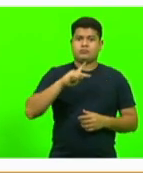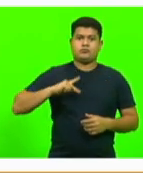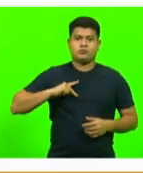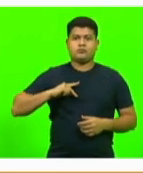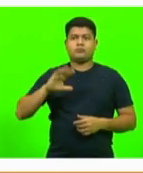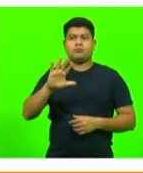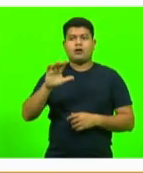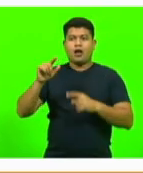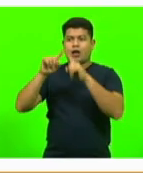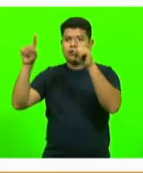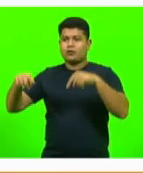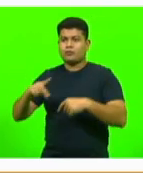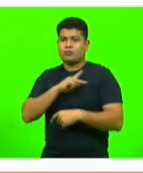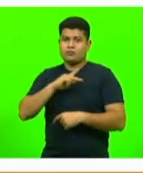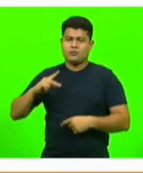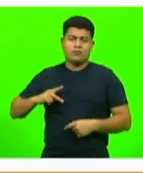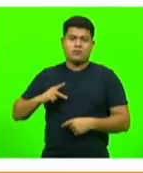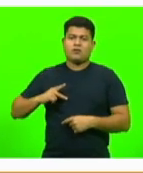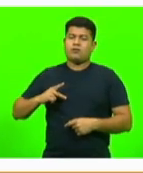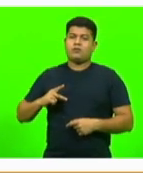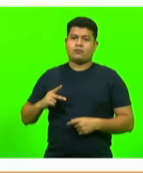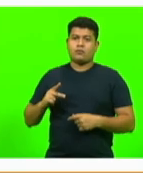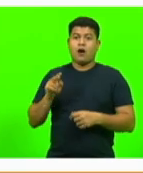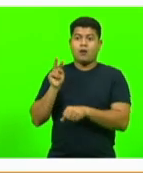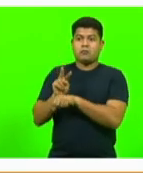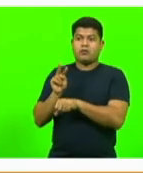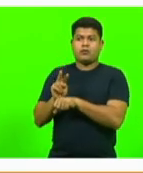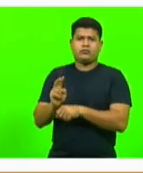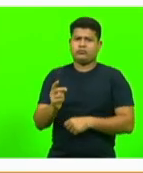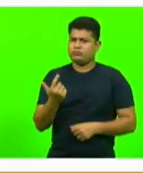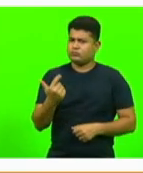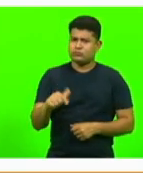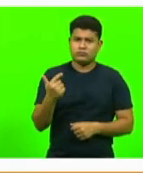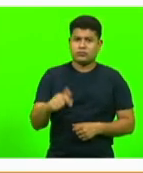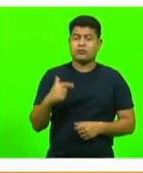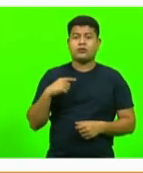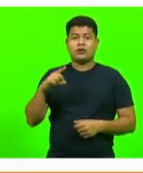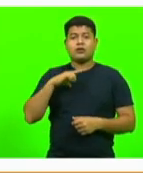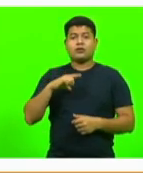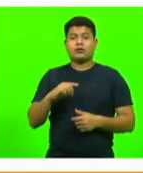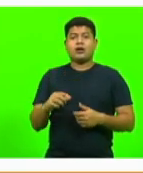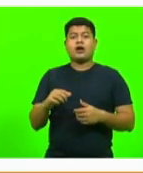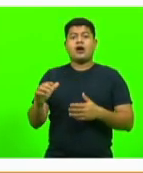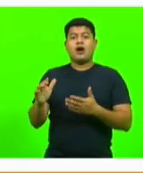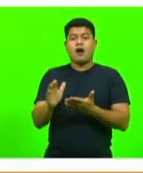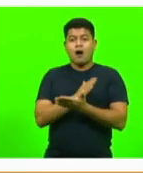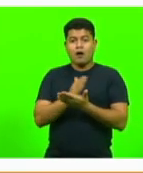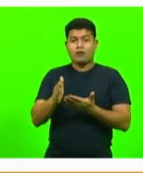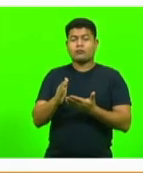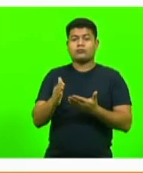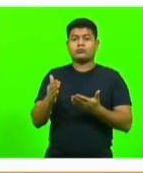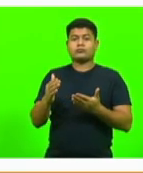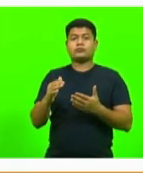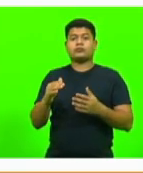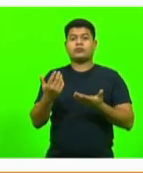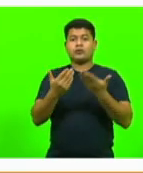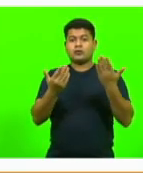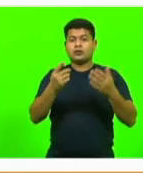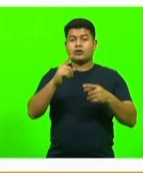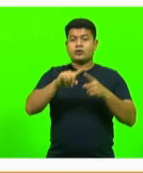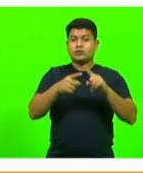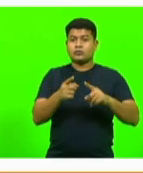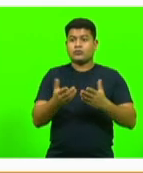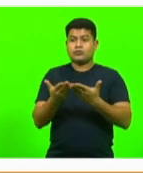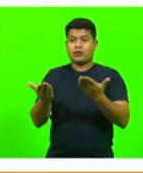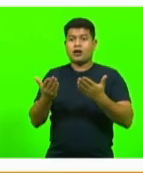não servidor existem mecanismos legais dentro da legislação administrativa para si para o servidor será